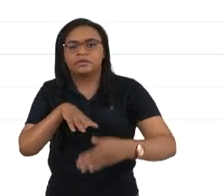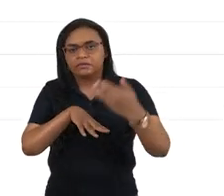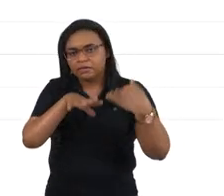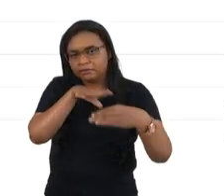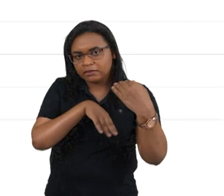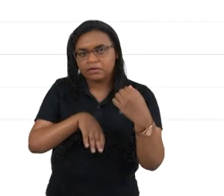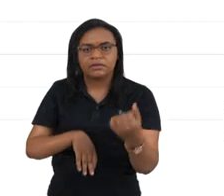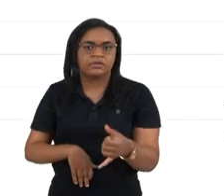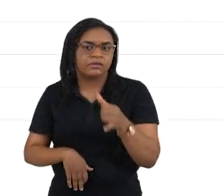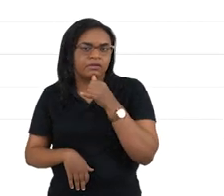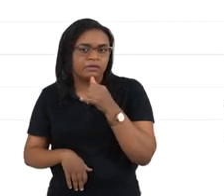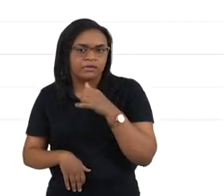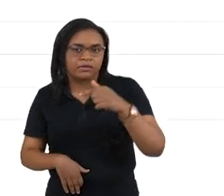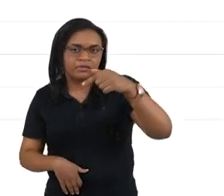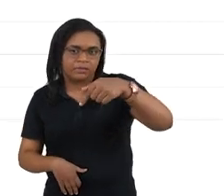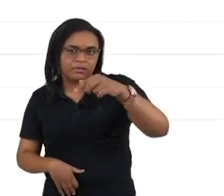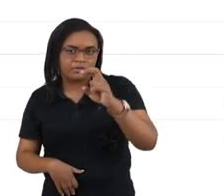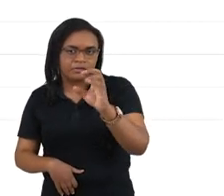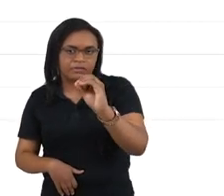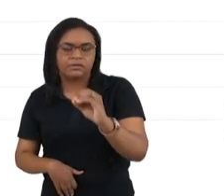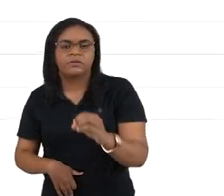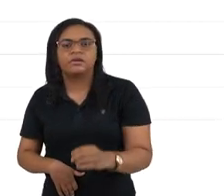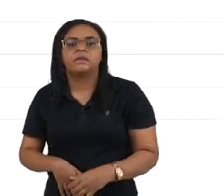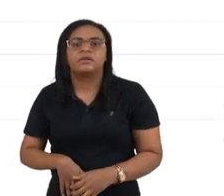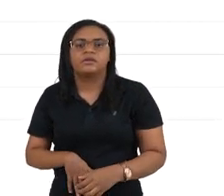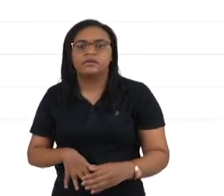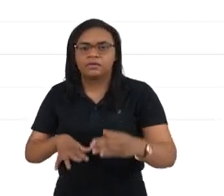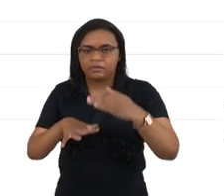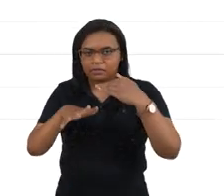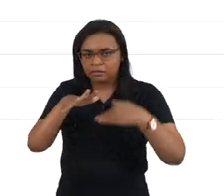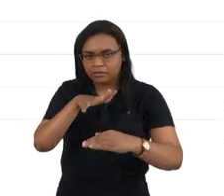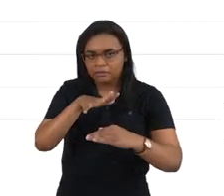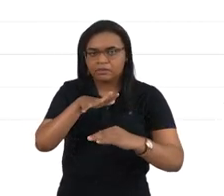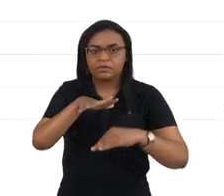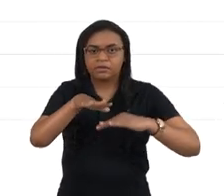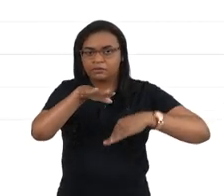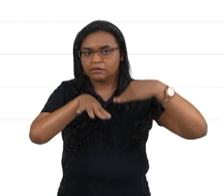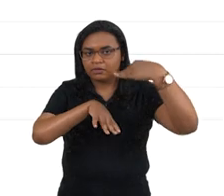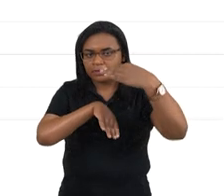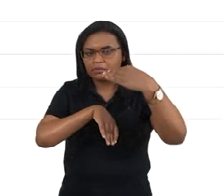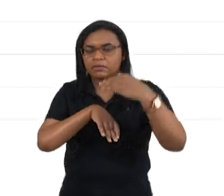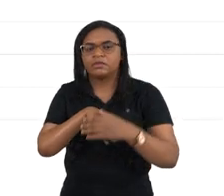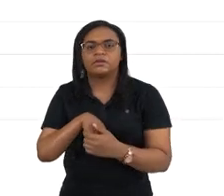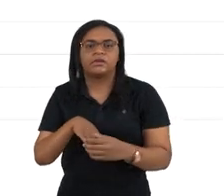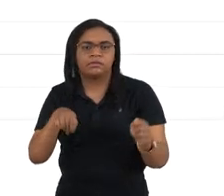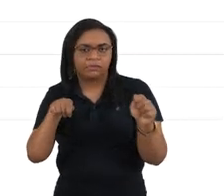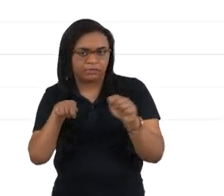outra. Então, 750 que estava embaixo vai para cima e o 450 que estava em cima vai para baixo. Multiplica cruzado. Então,